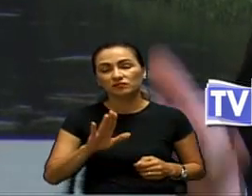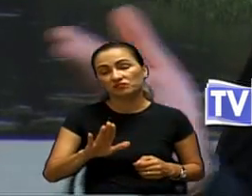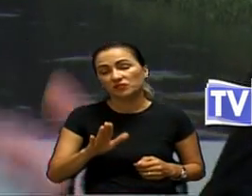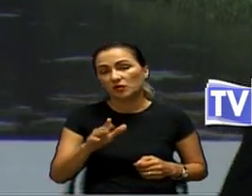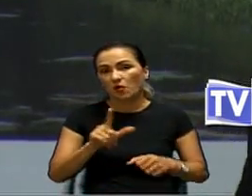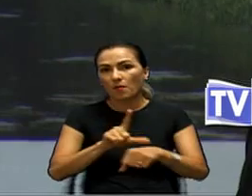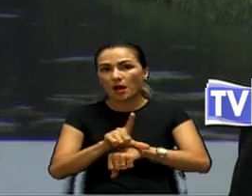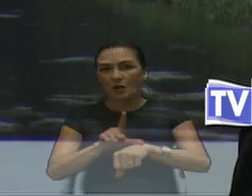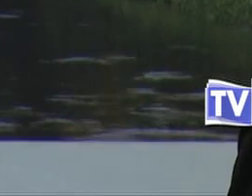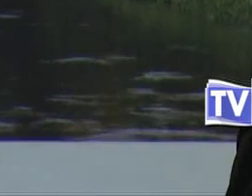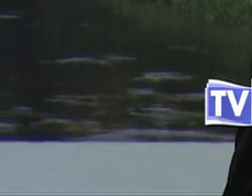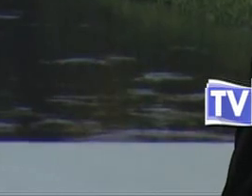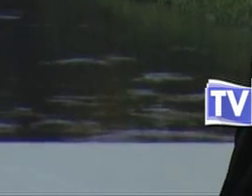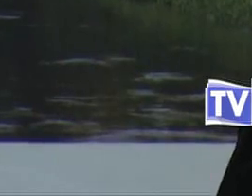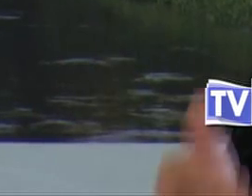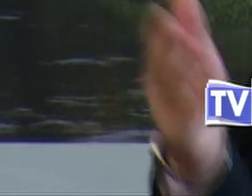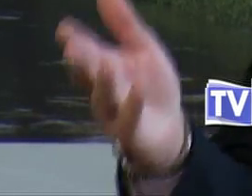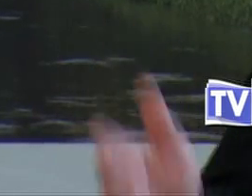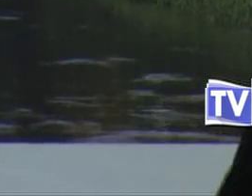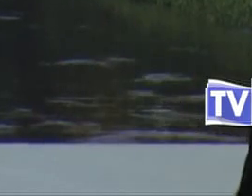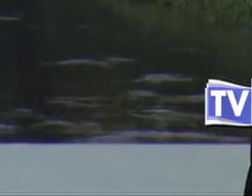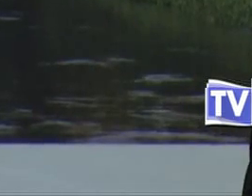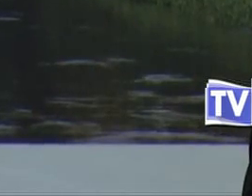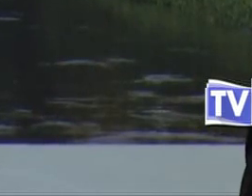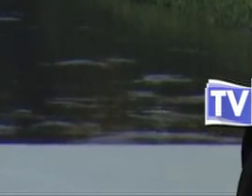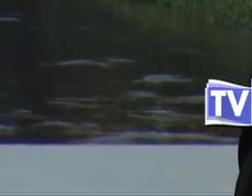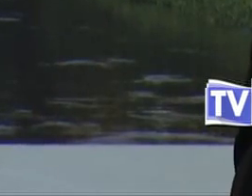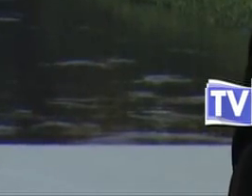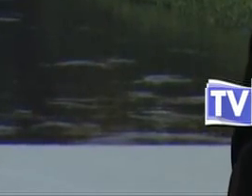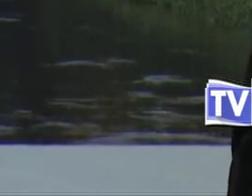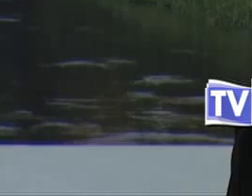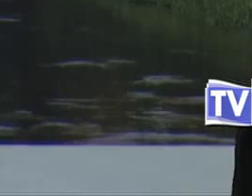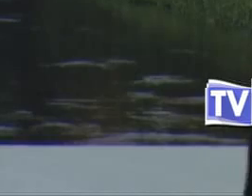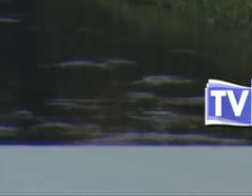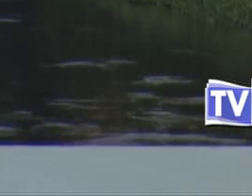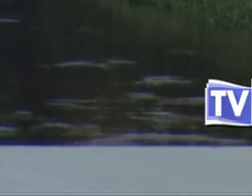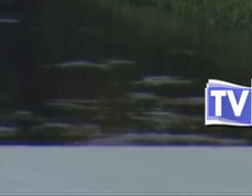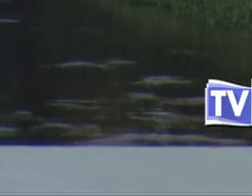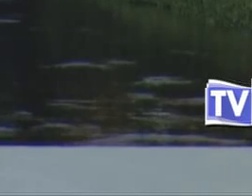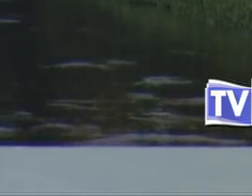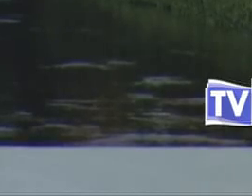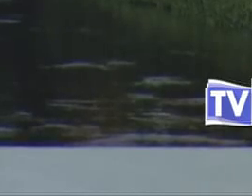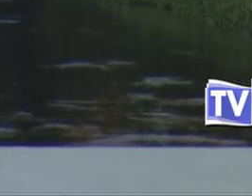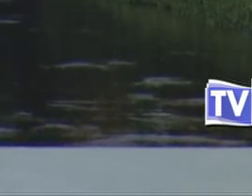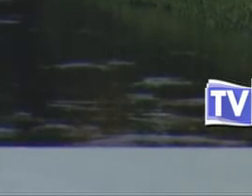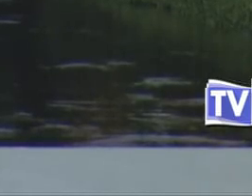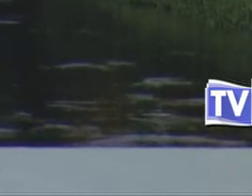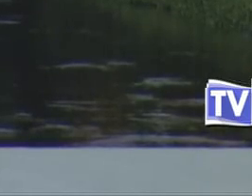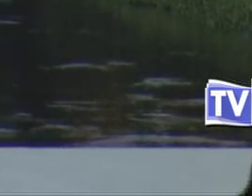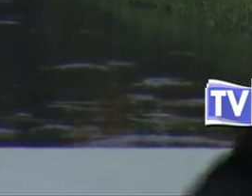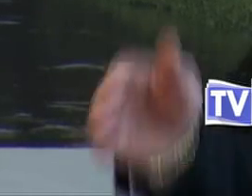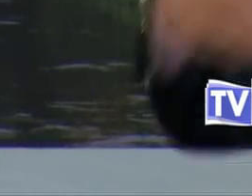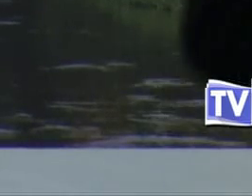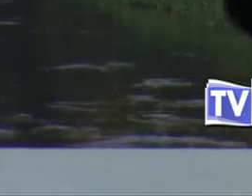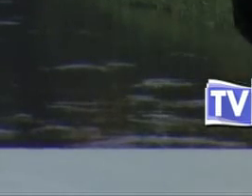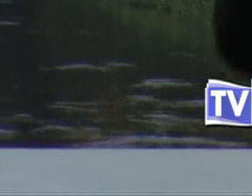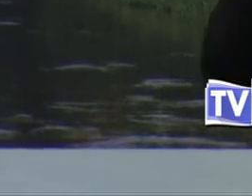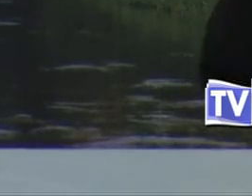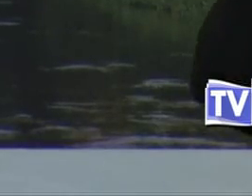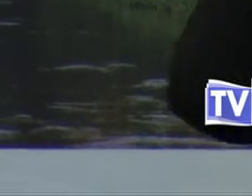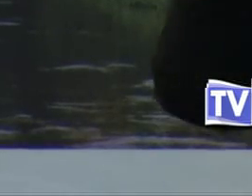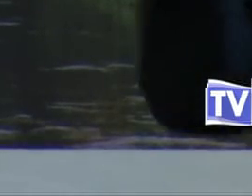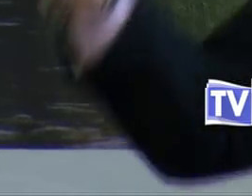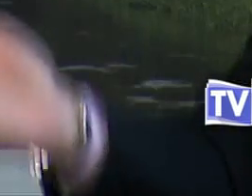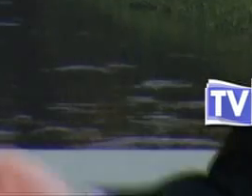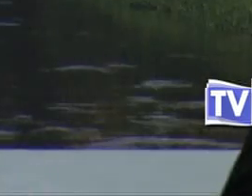enorme, mas não produz lixo. Agora, um fast food pode ter o mesmo tamanho de uma loja de parafuso